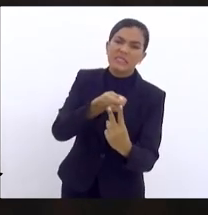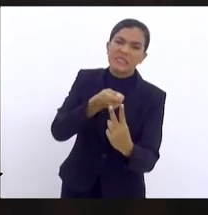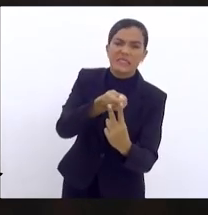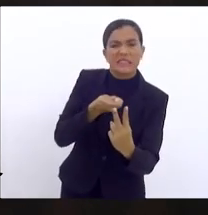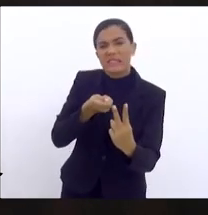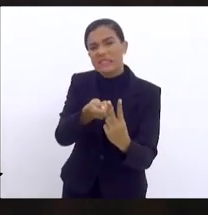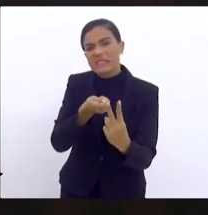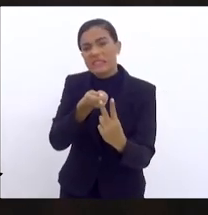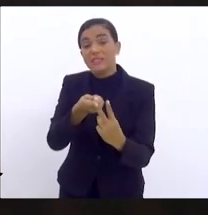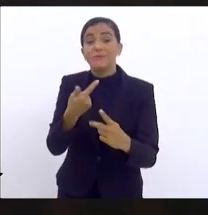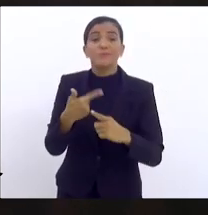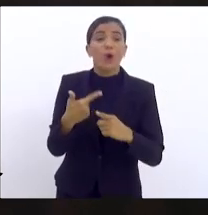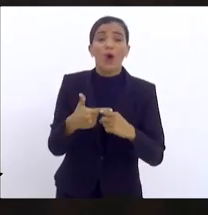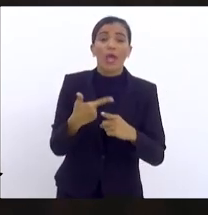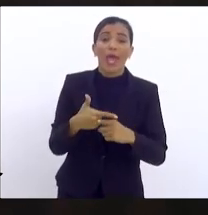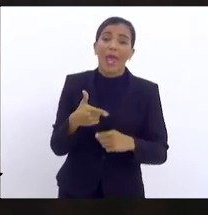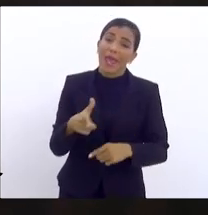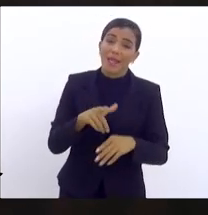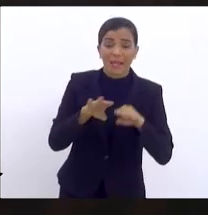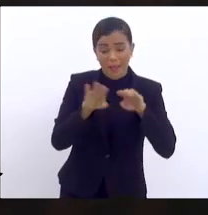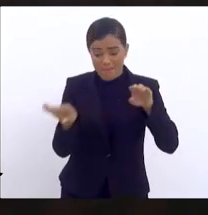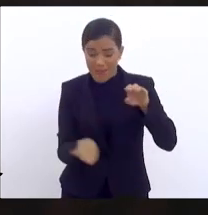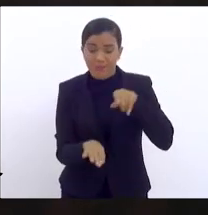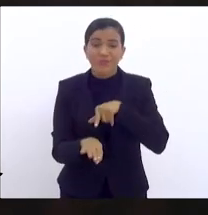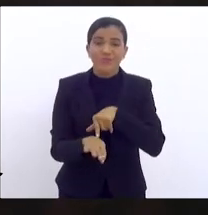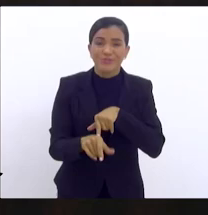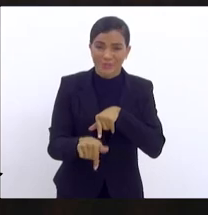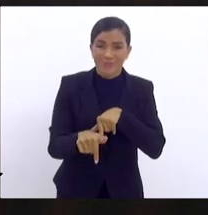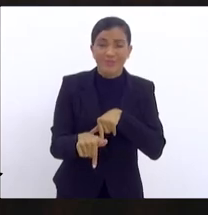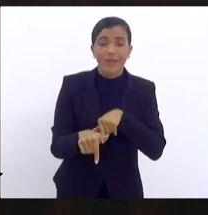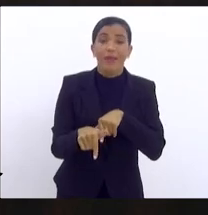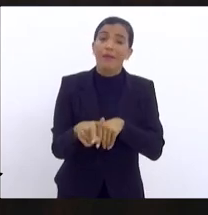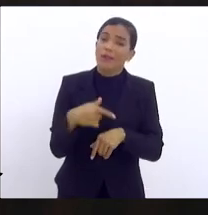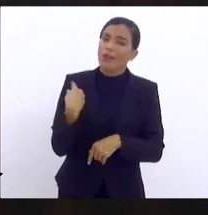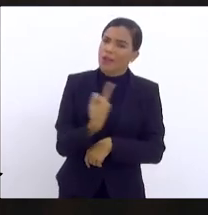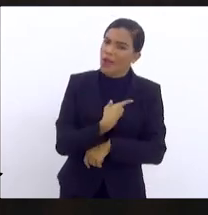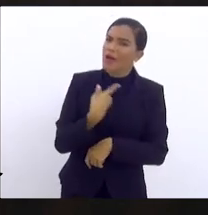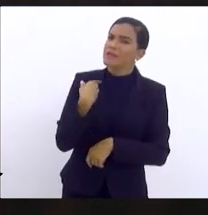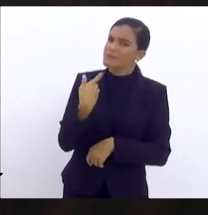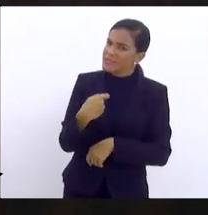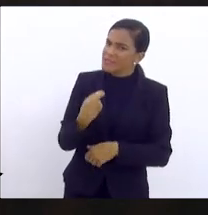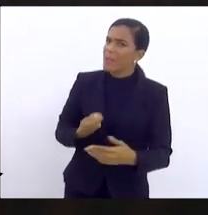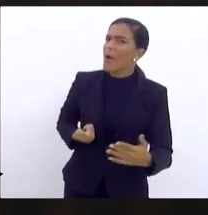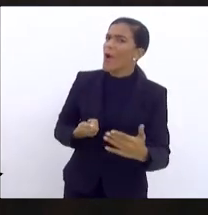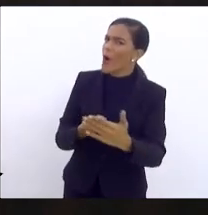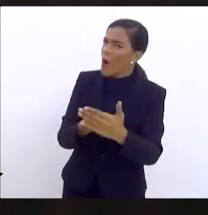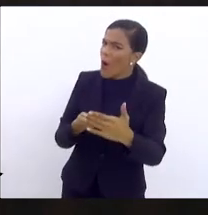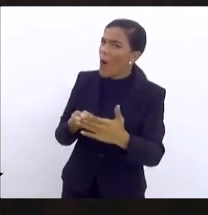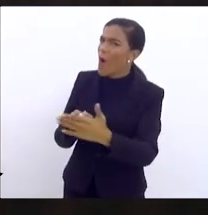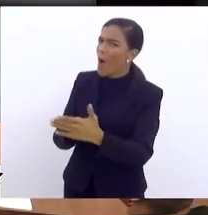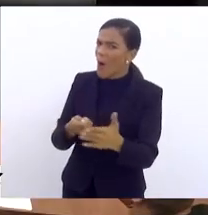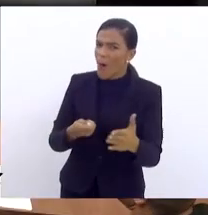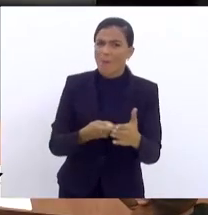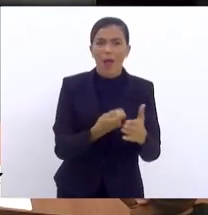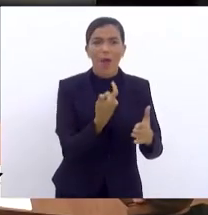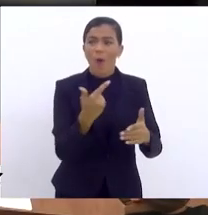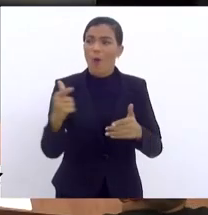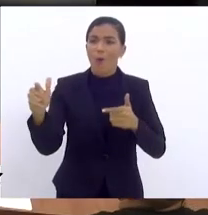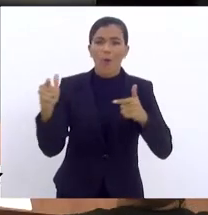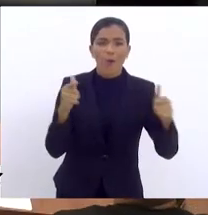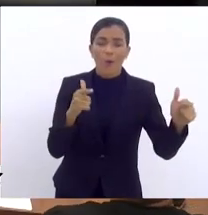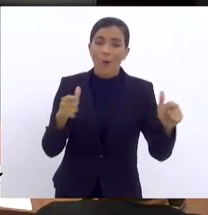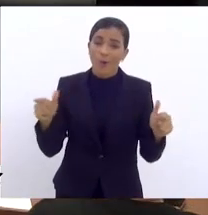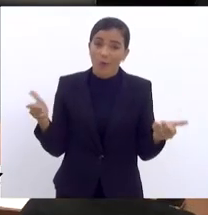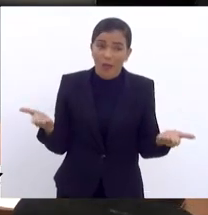estão no chão da fábrica mas nós precisamos e temos cobrado outros personagens também mas